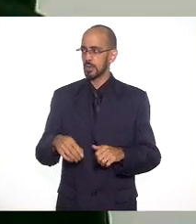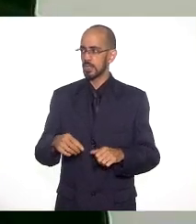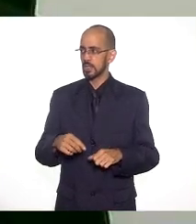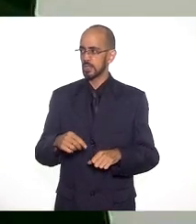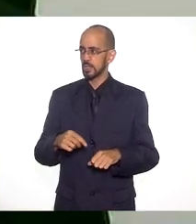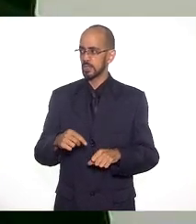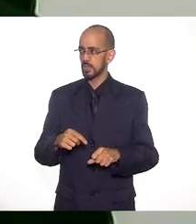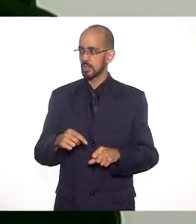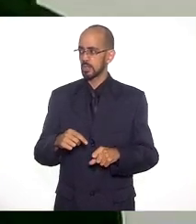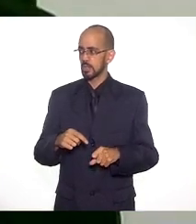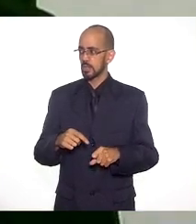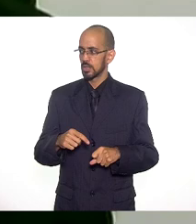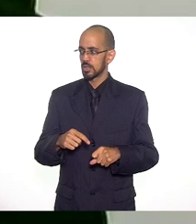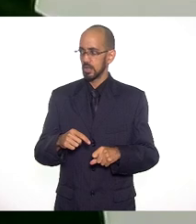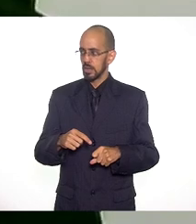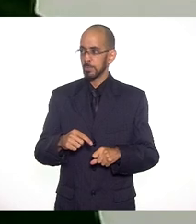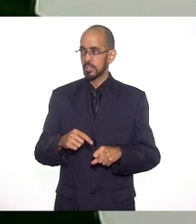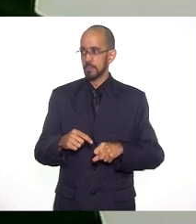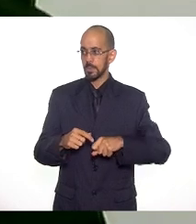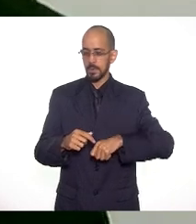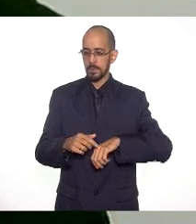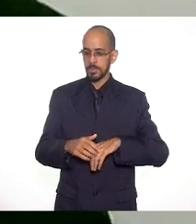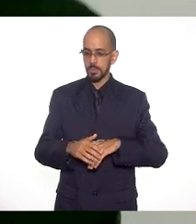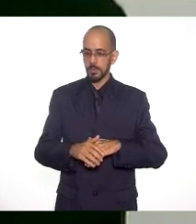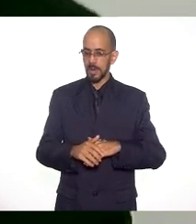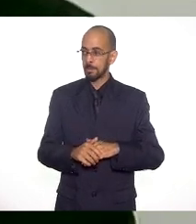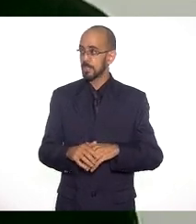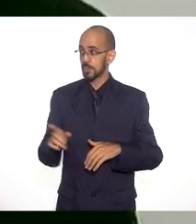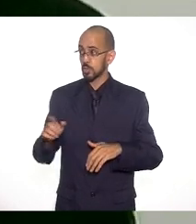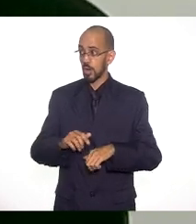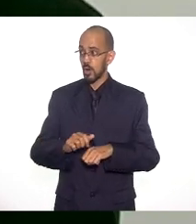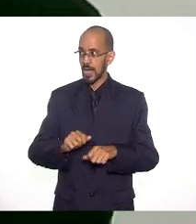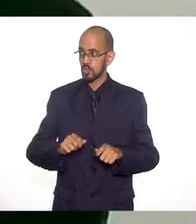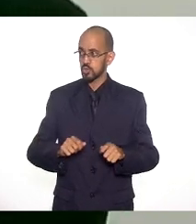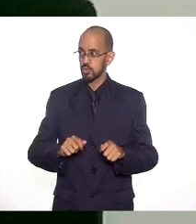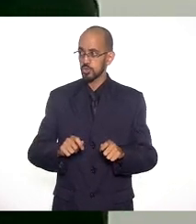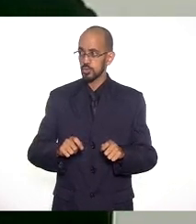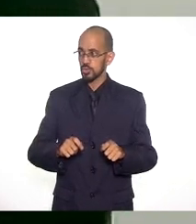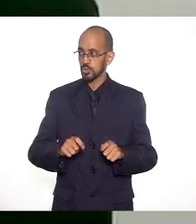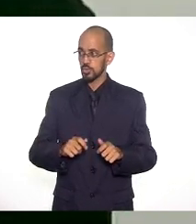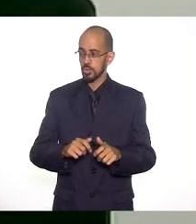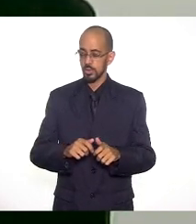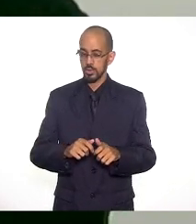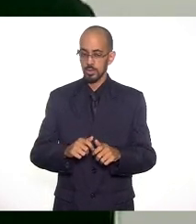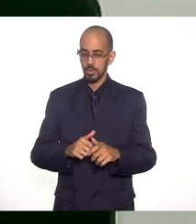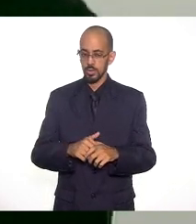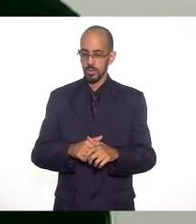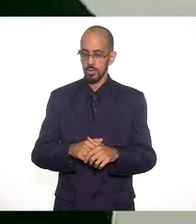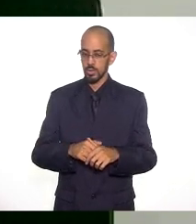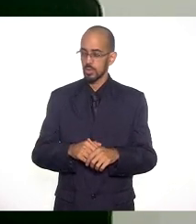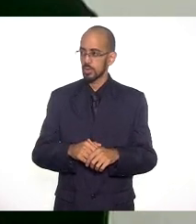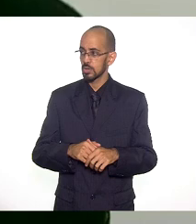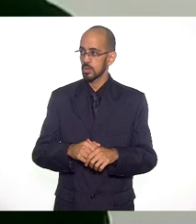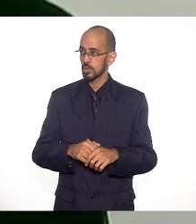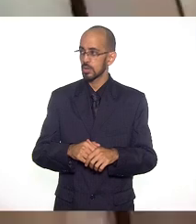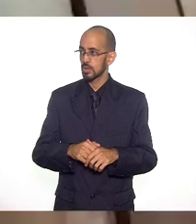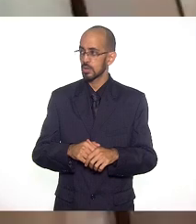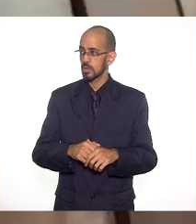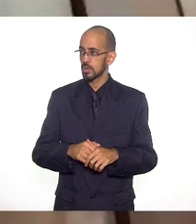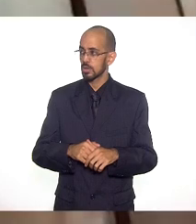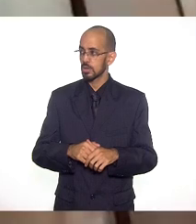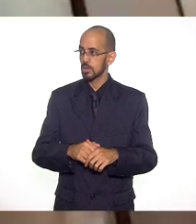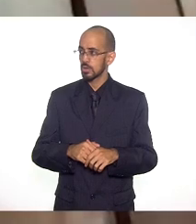Só um minuto. Pela ordem agora. Podemos, porque nós estamos, nesse exato momento, apenas